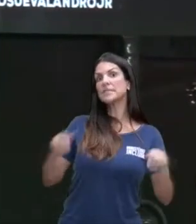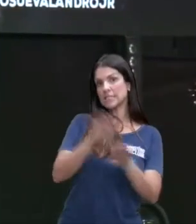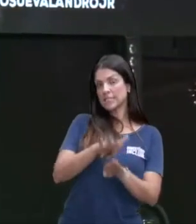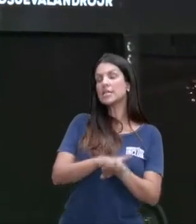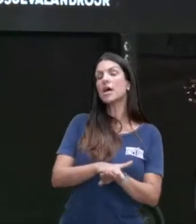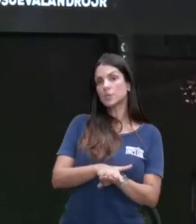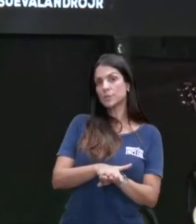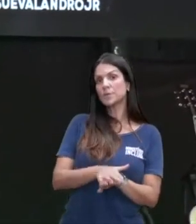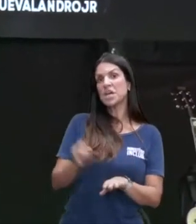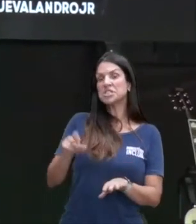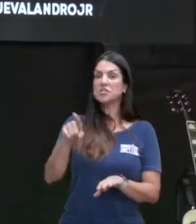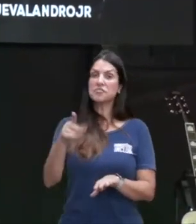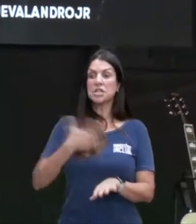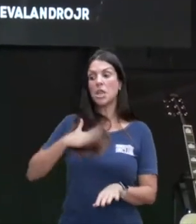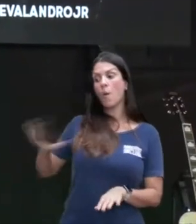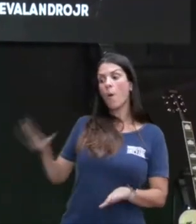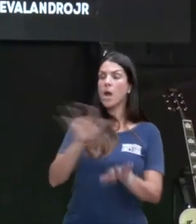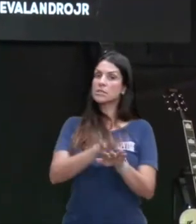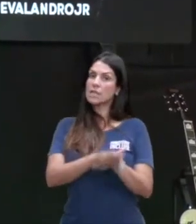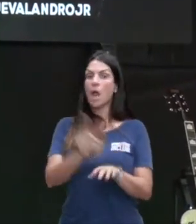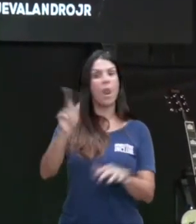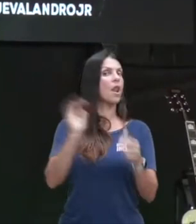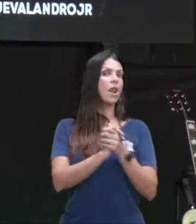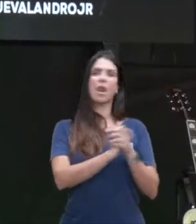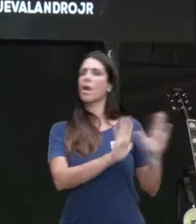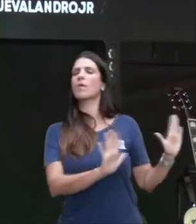e se você não gosta de sexo Não Case